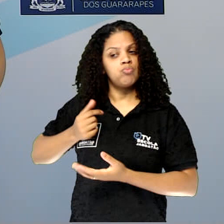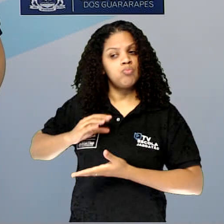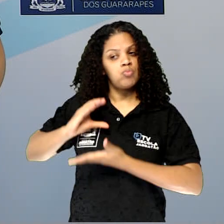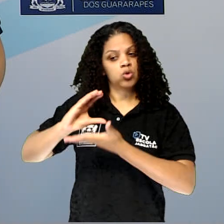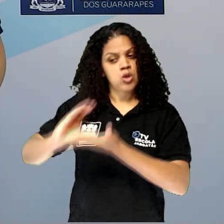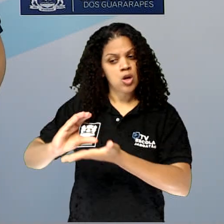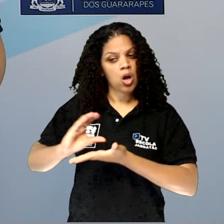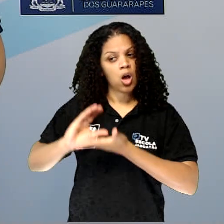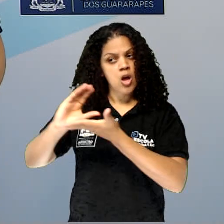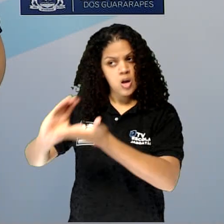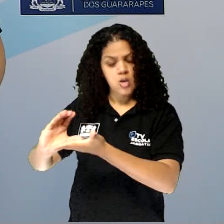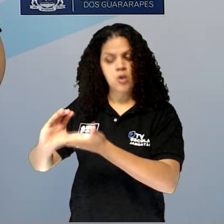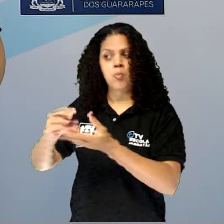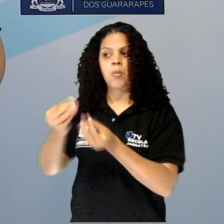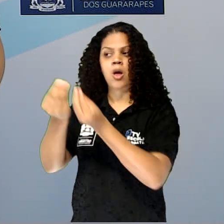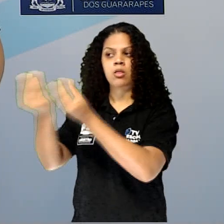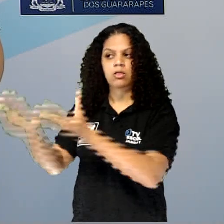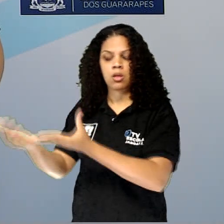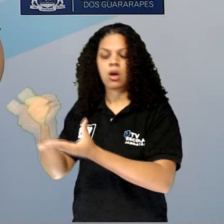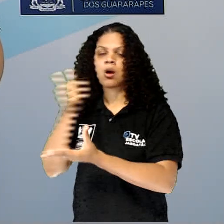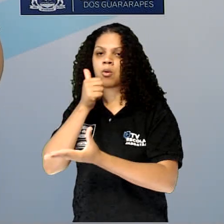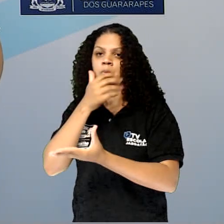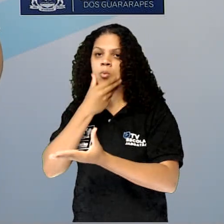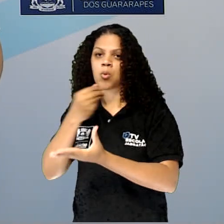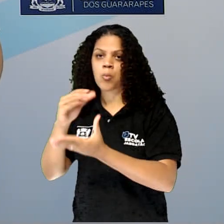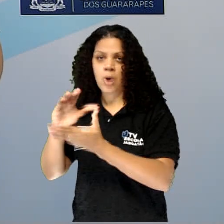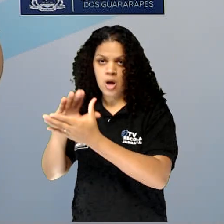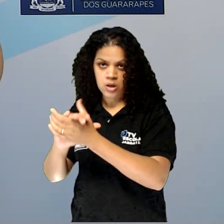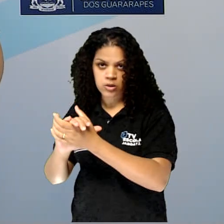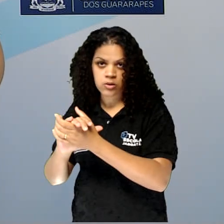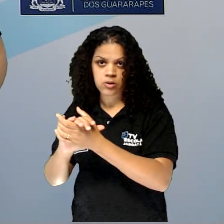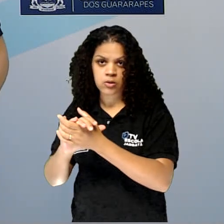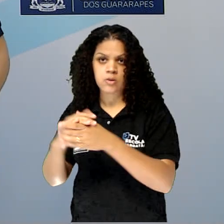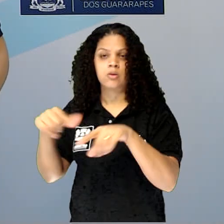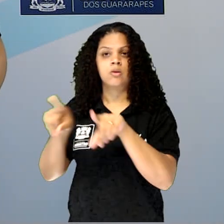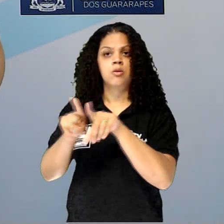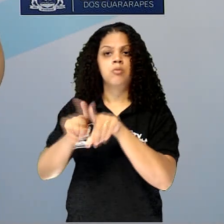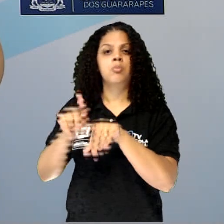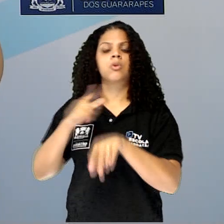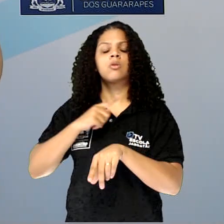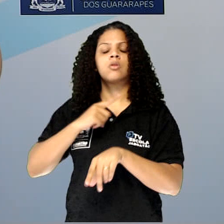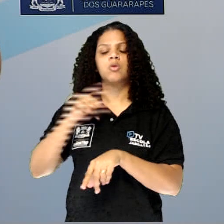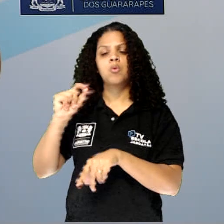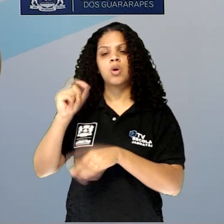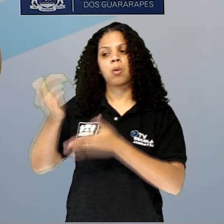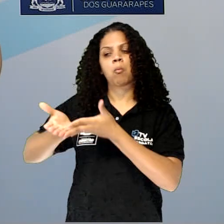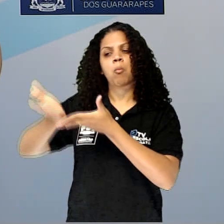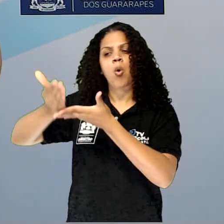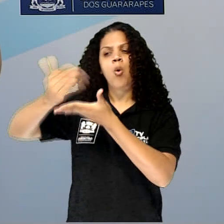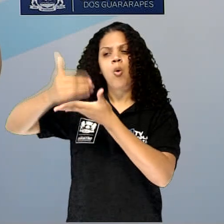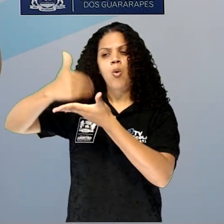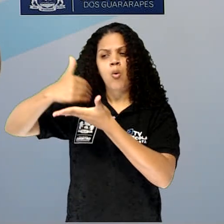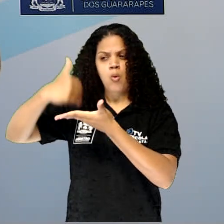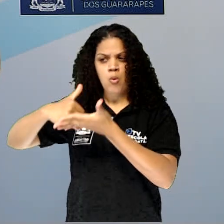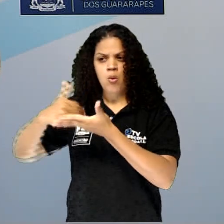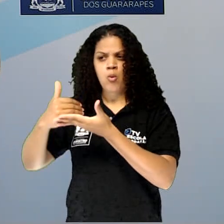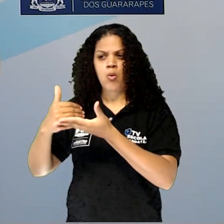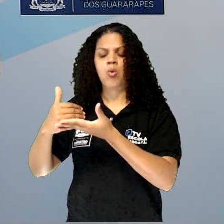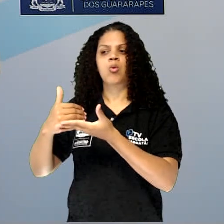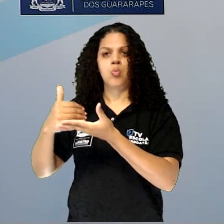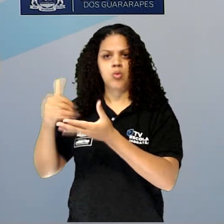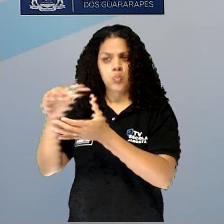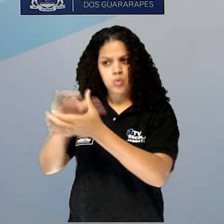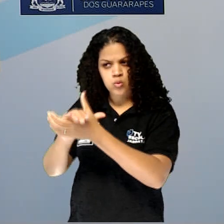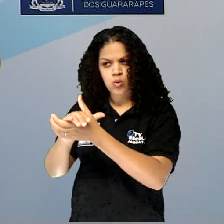por exemplo, a troca de um bolo de trigo. Aquela troca de bolo entre os noivos demonstrava que